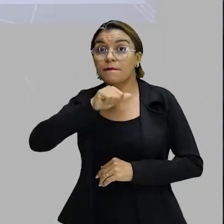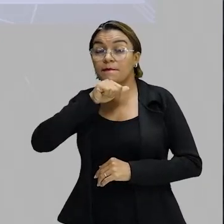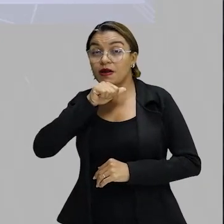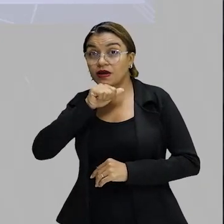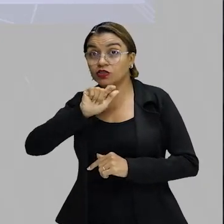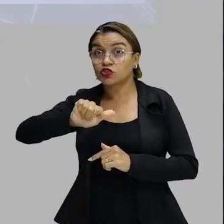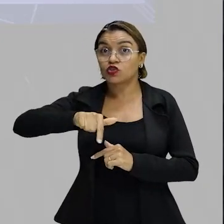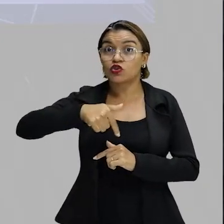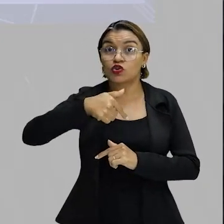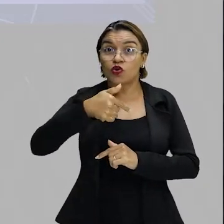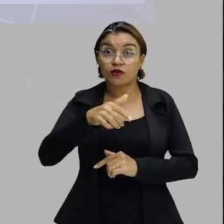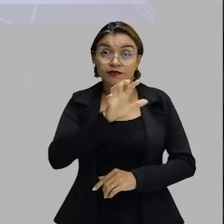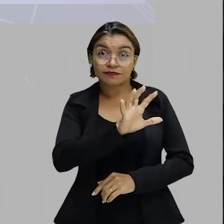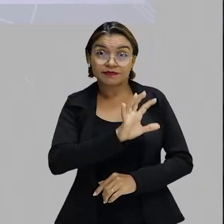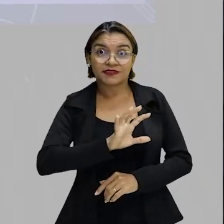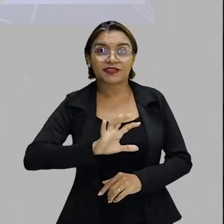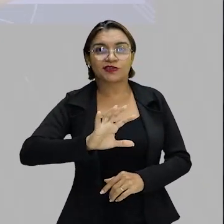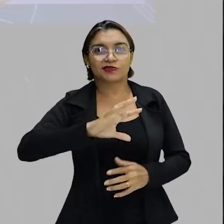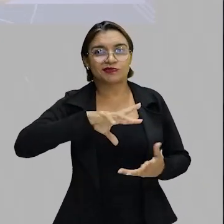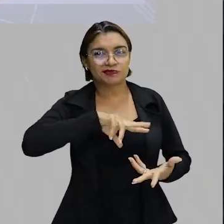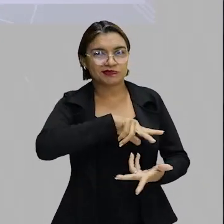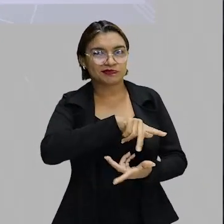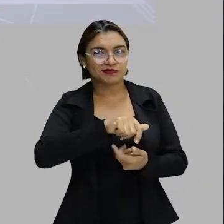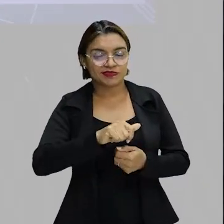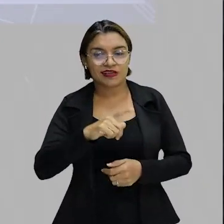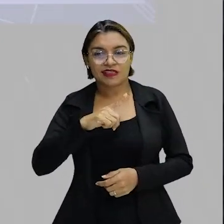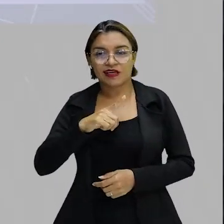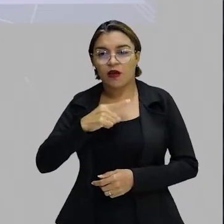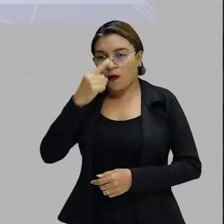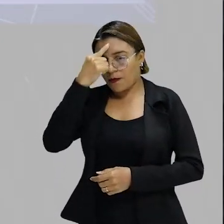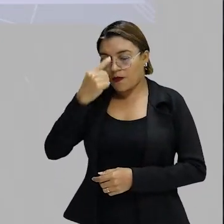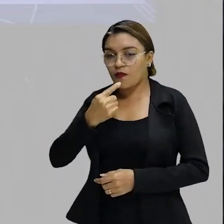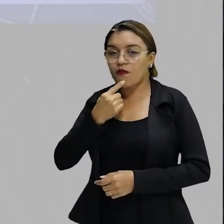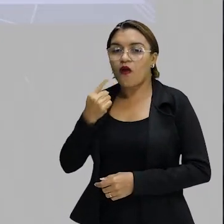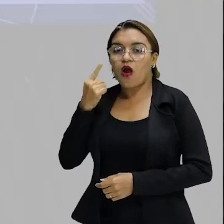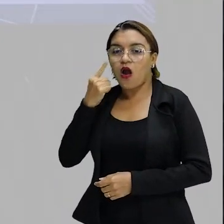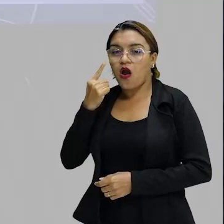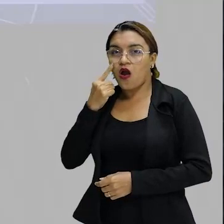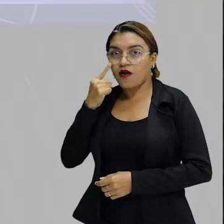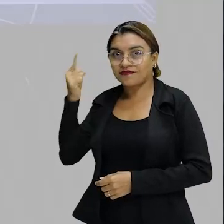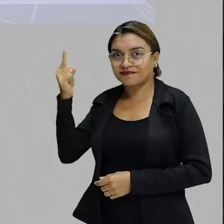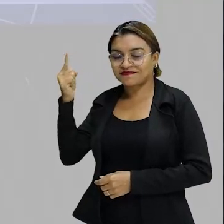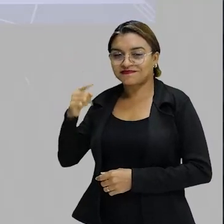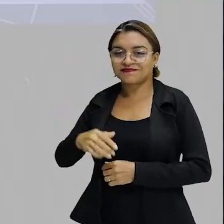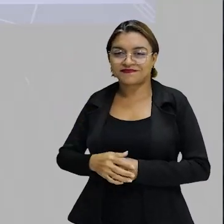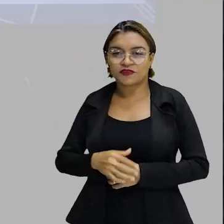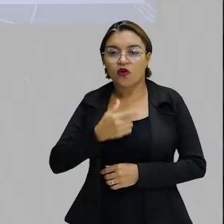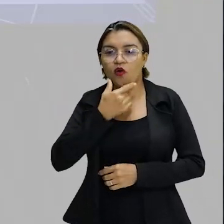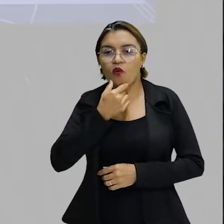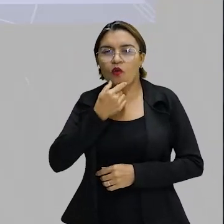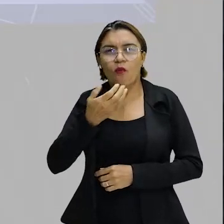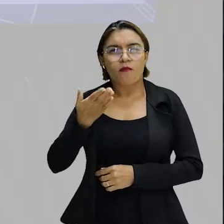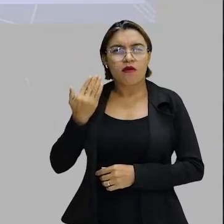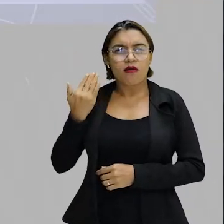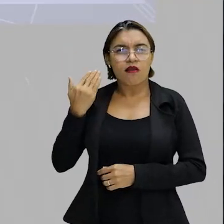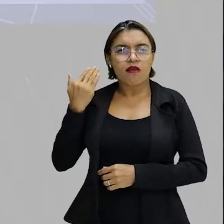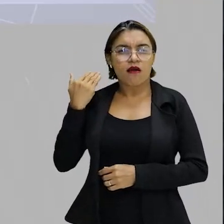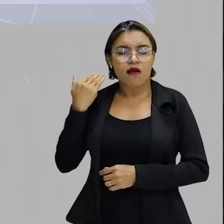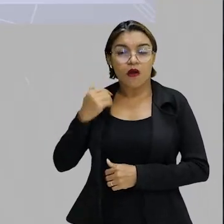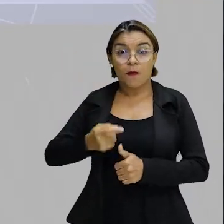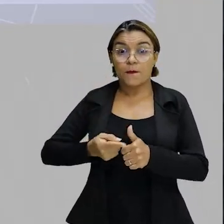todos os outros continentes. Está aqui a figura aqui do homem, primitivo no sentido de ser primeiro,